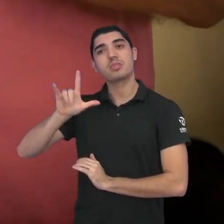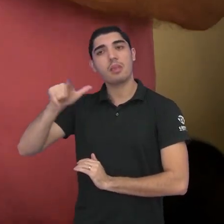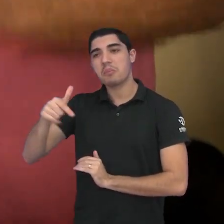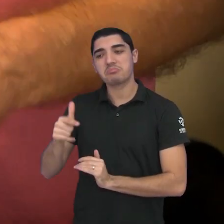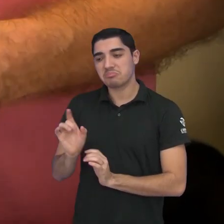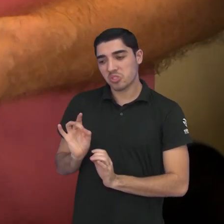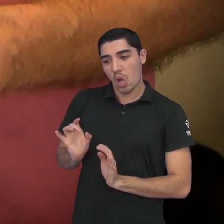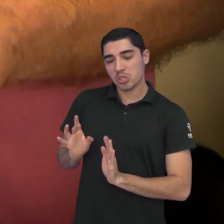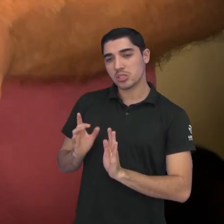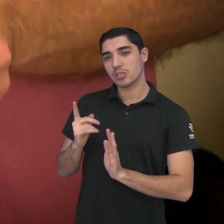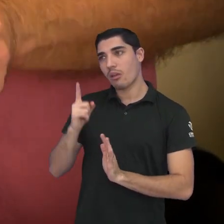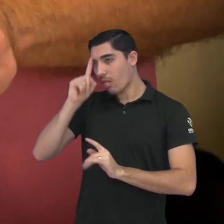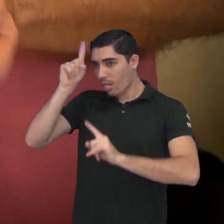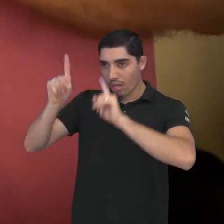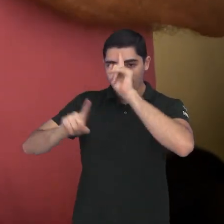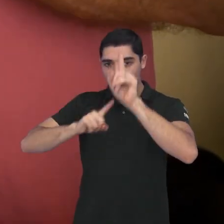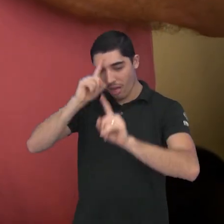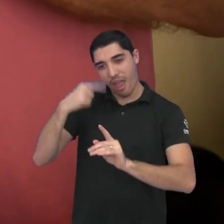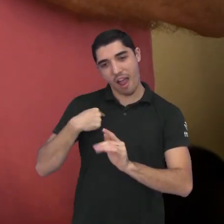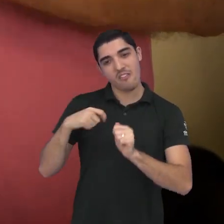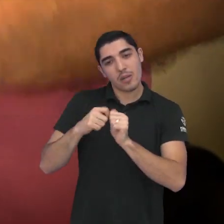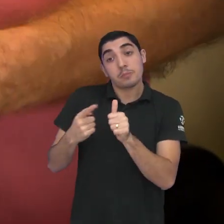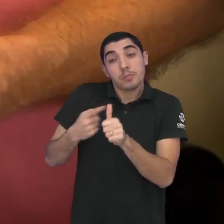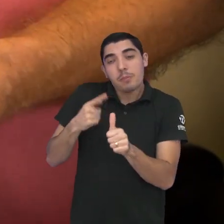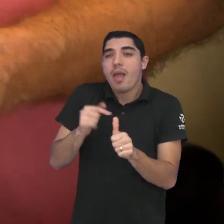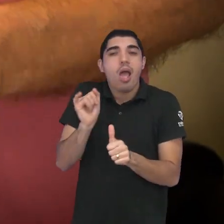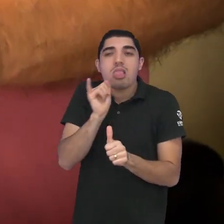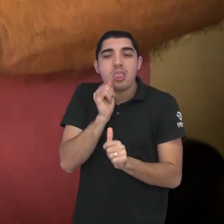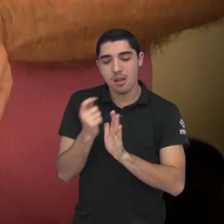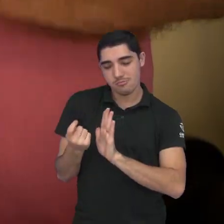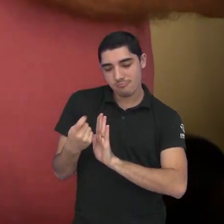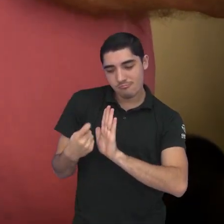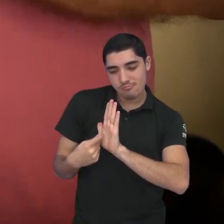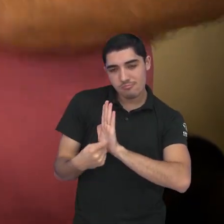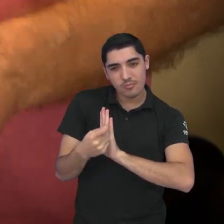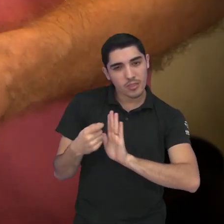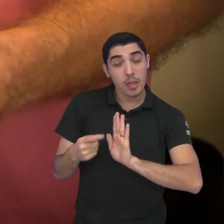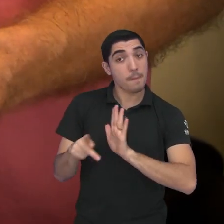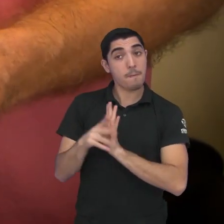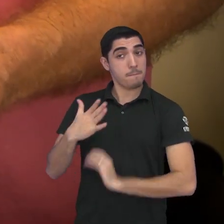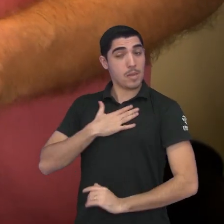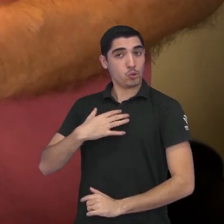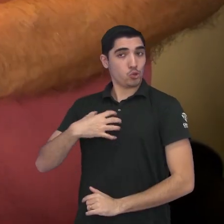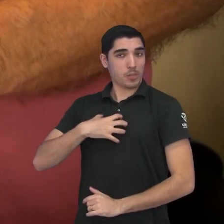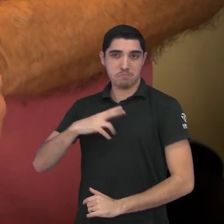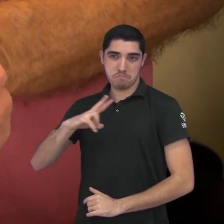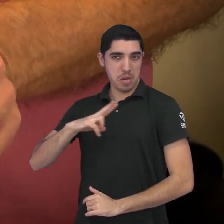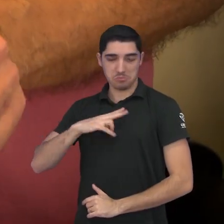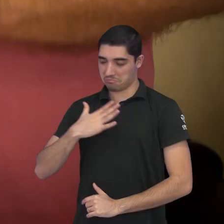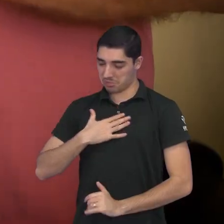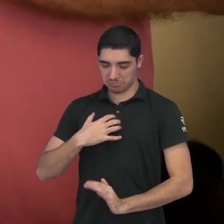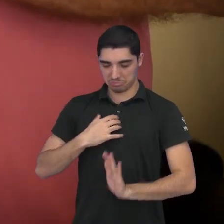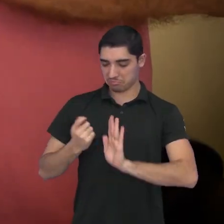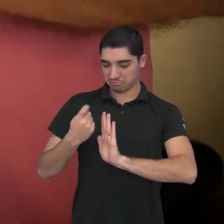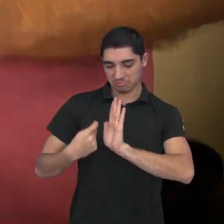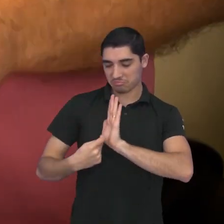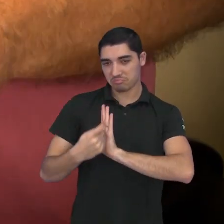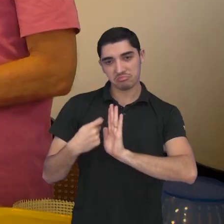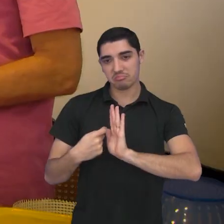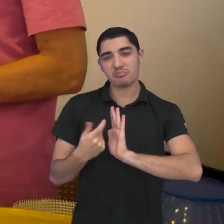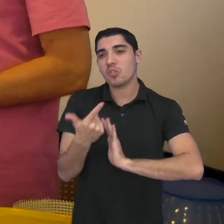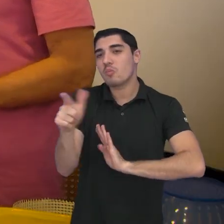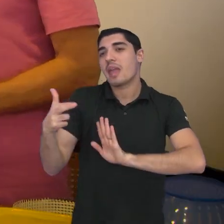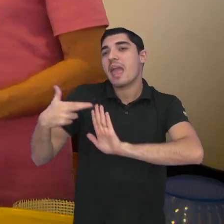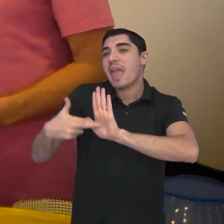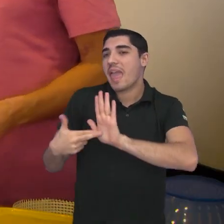aparecendo assim de forma bem aleatória, bem pessoal e bem assim, não tem um... Esse daqui é o